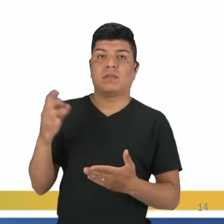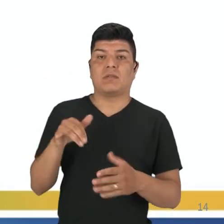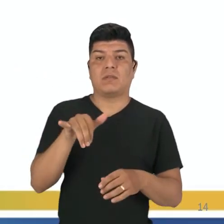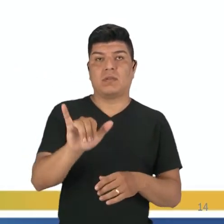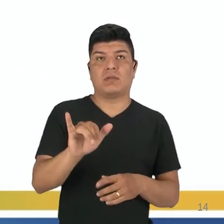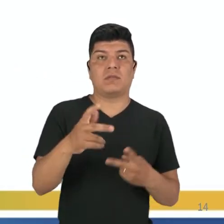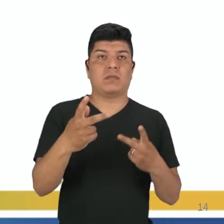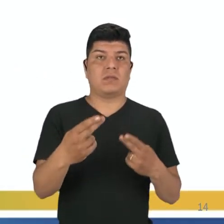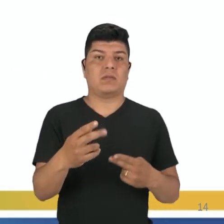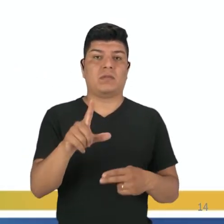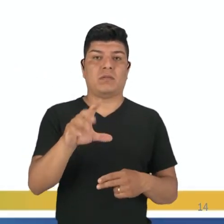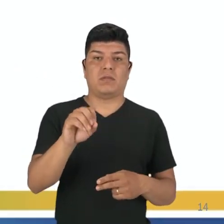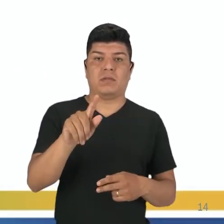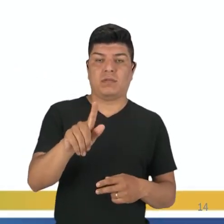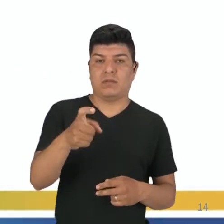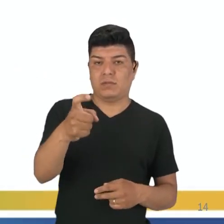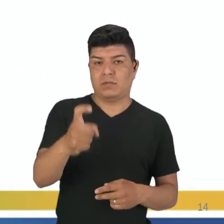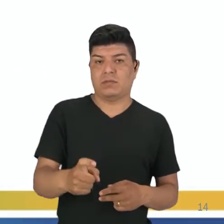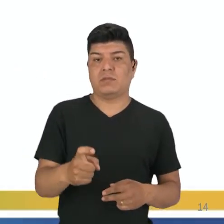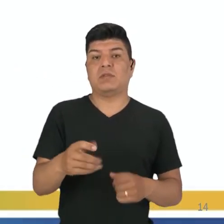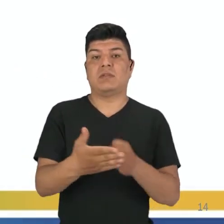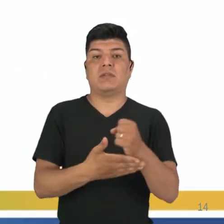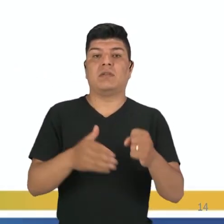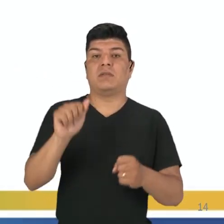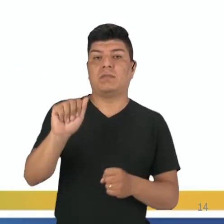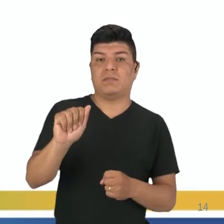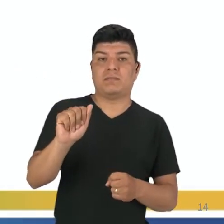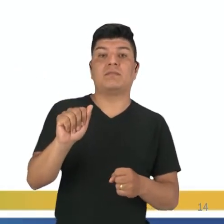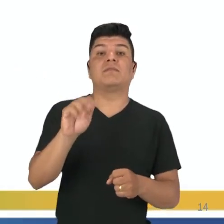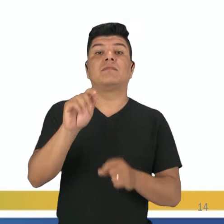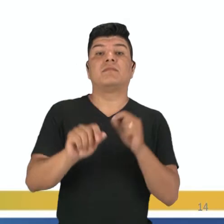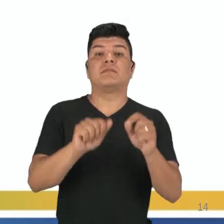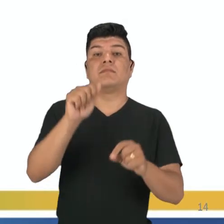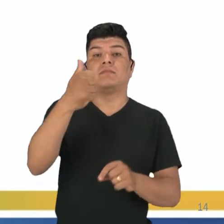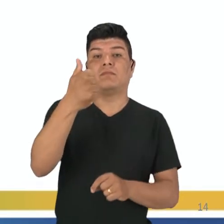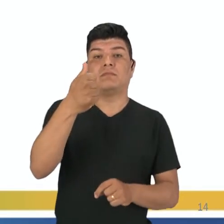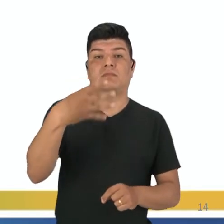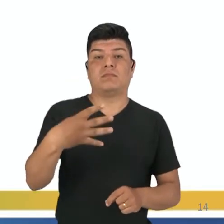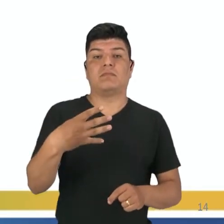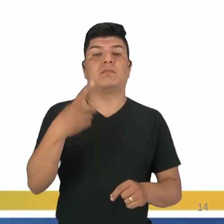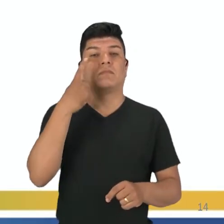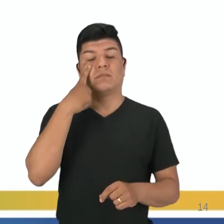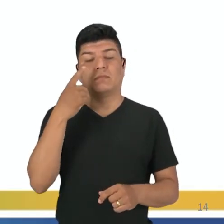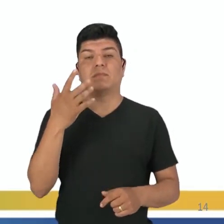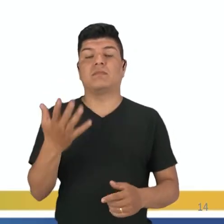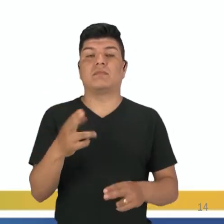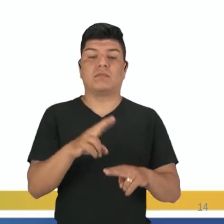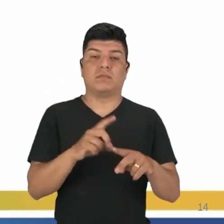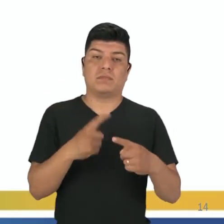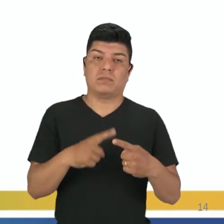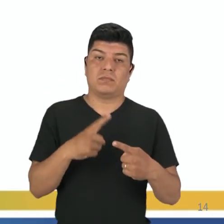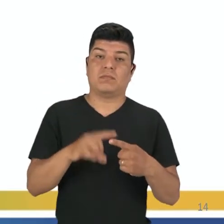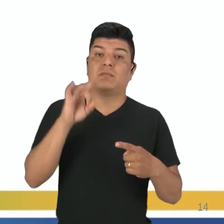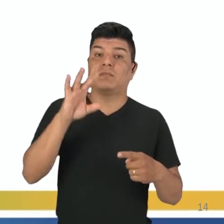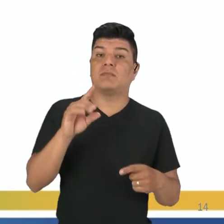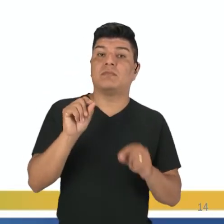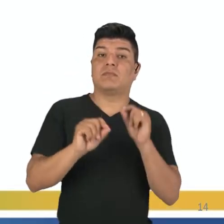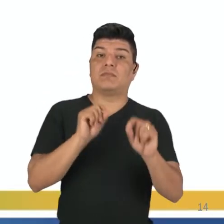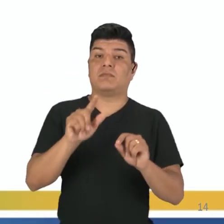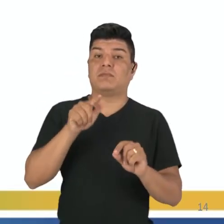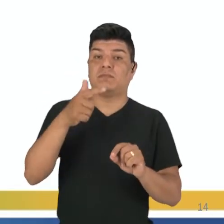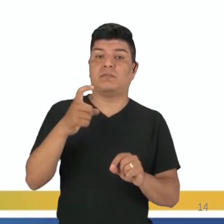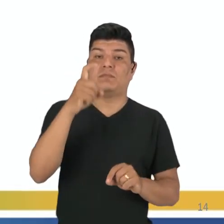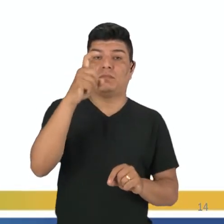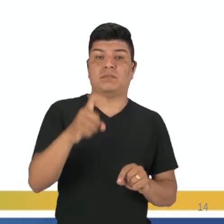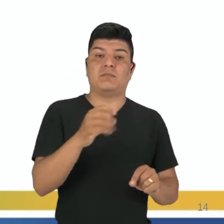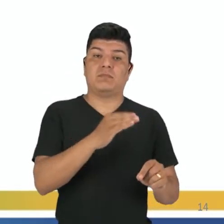igual log de x na base a está localizado nos quadrantes 1 e 4. Nós vimos isso, pois a função só é definida para x